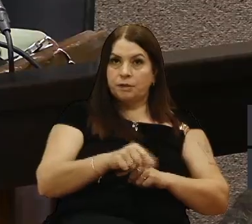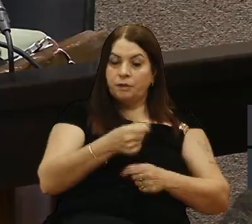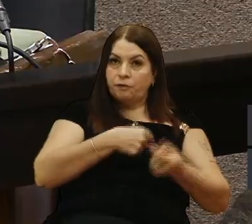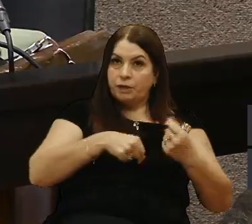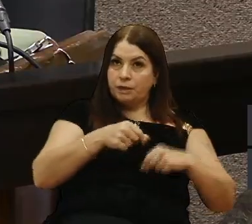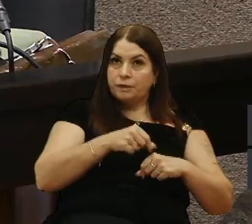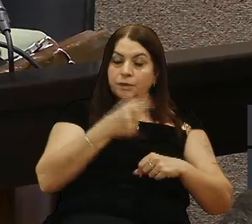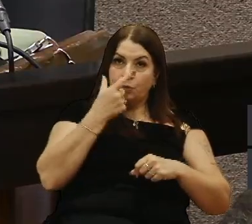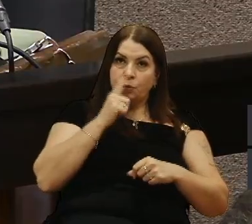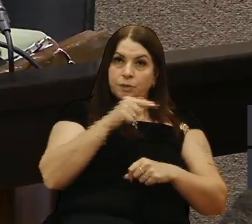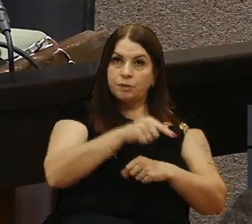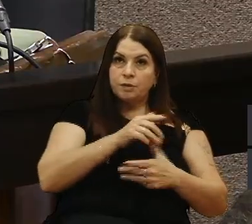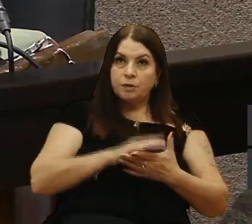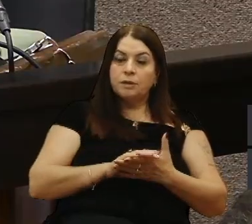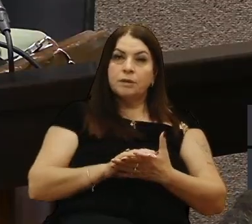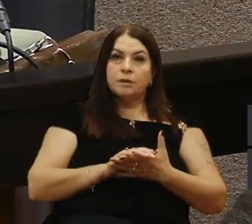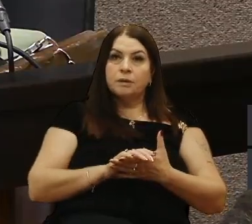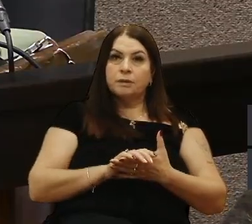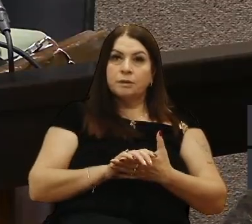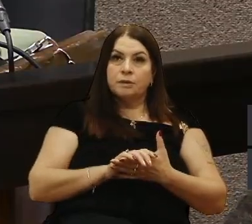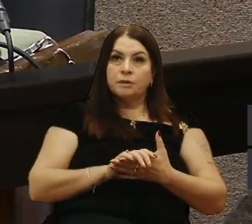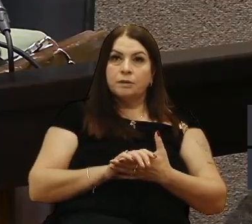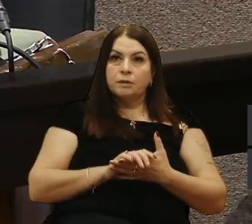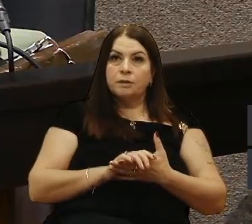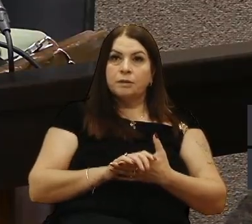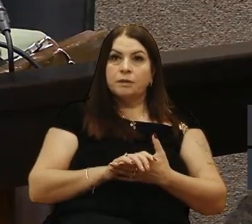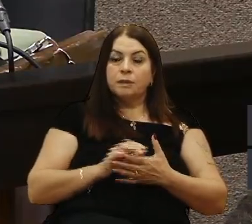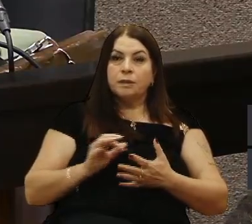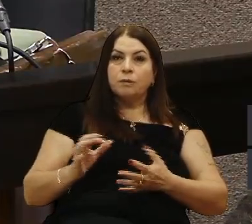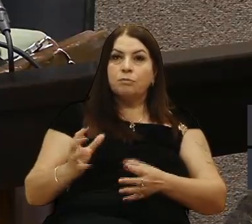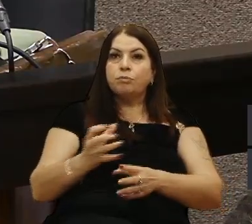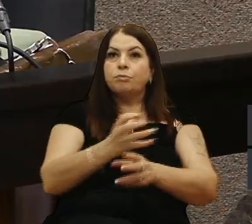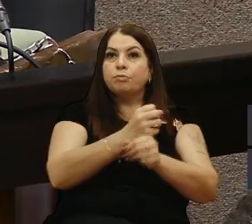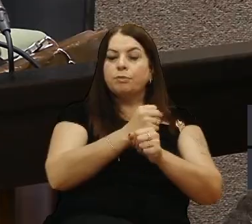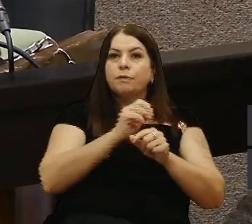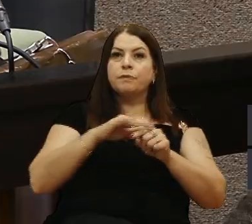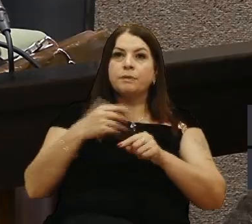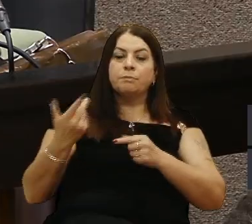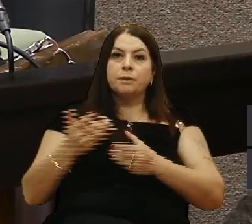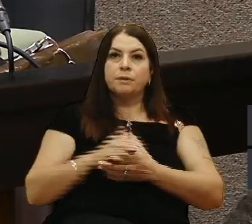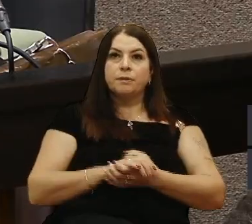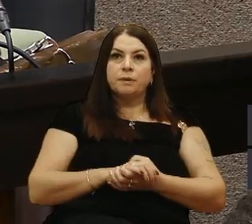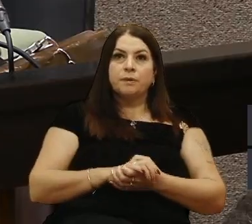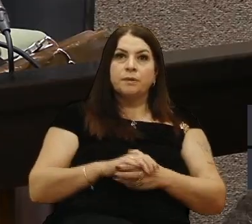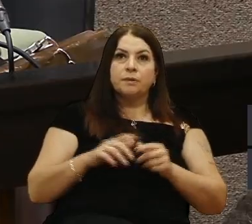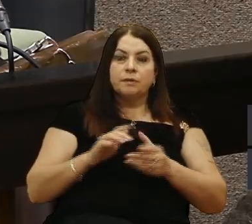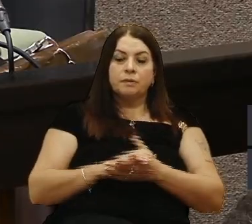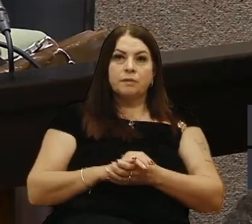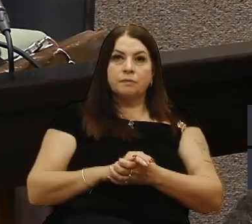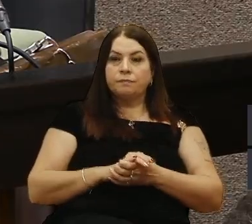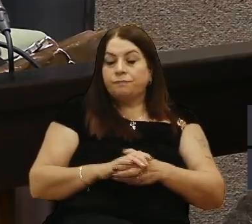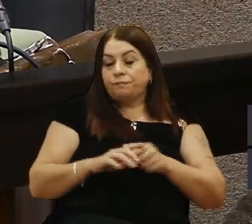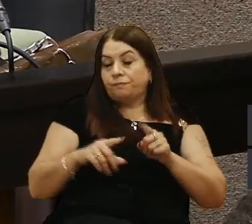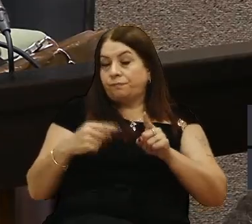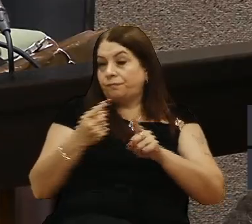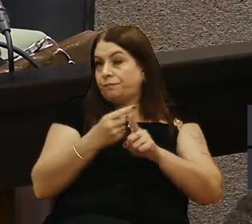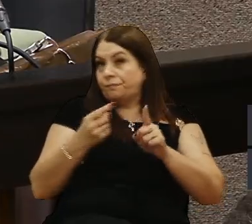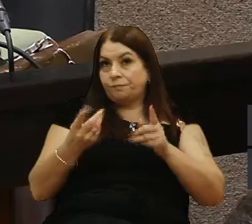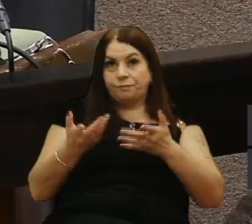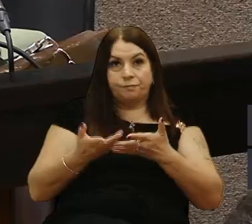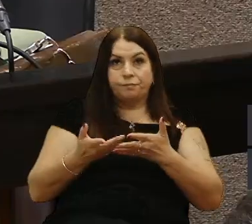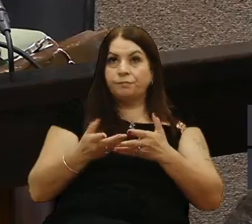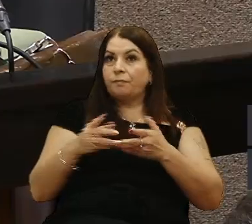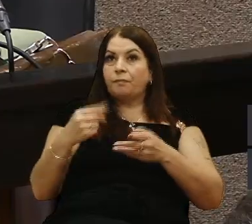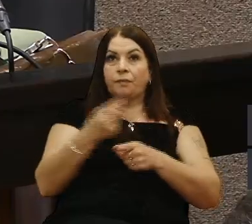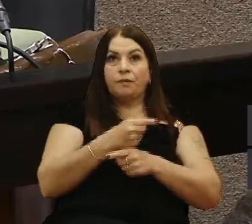ele conseguiu ali, na arrecadação, né, fazer mais receita para a prefeitura, tanto é que a nossa receita